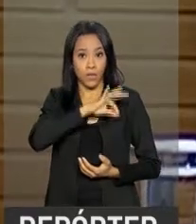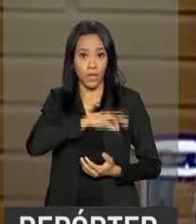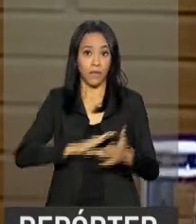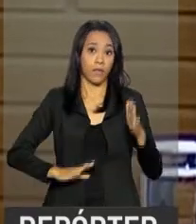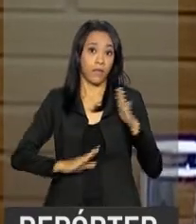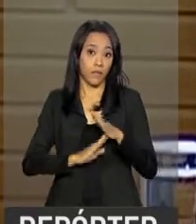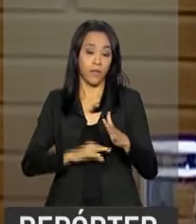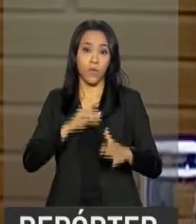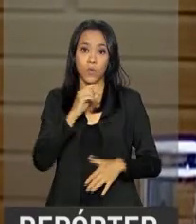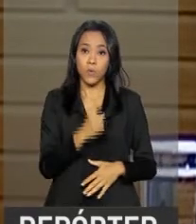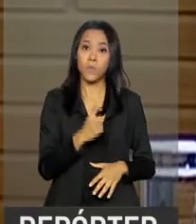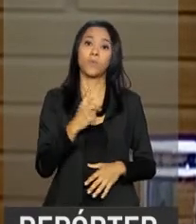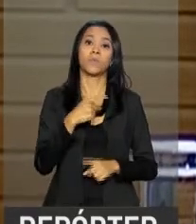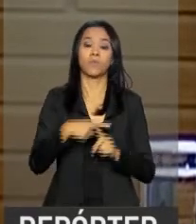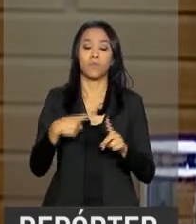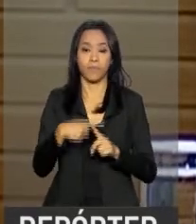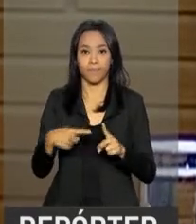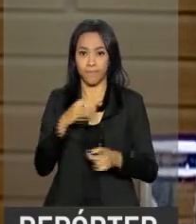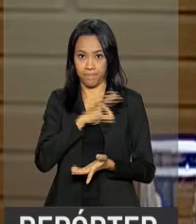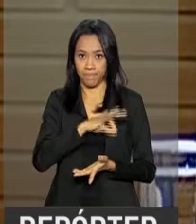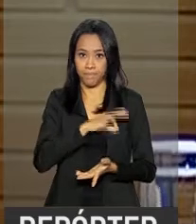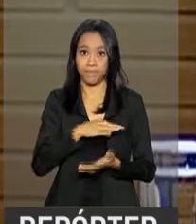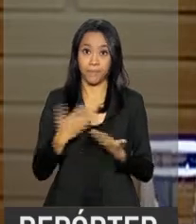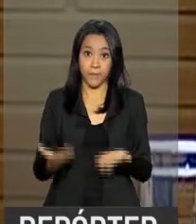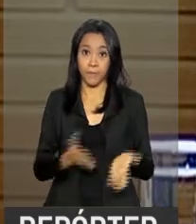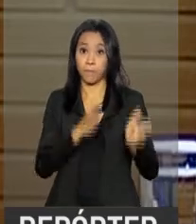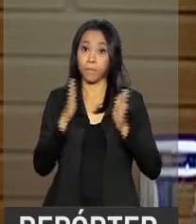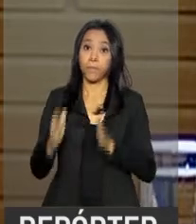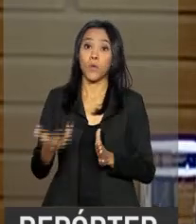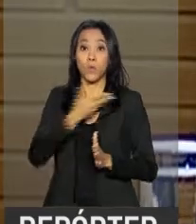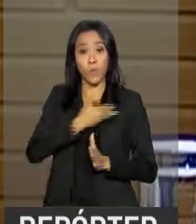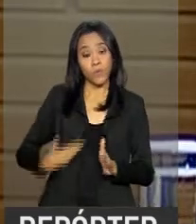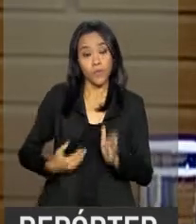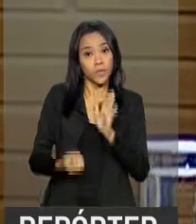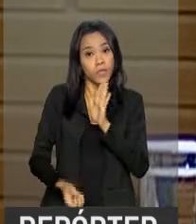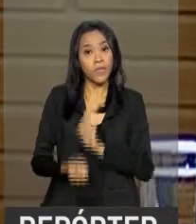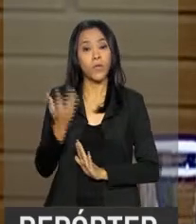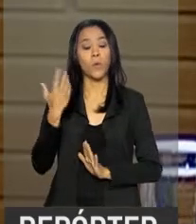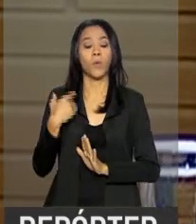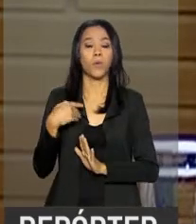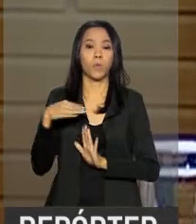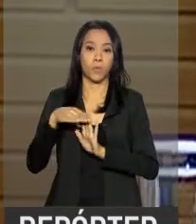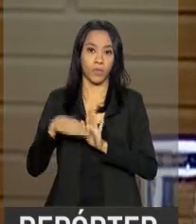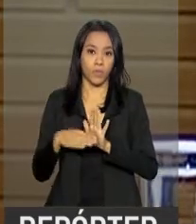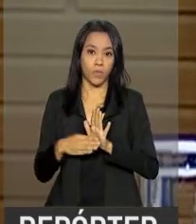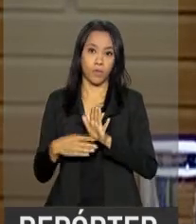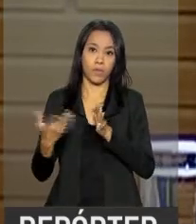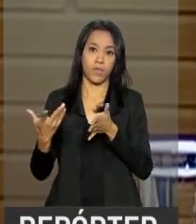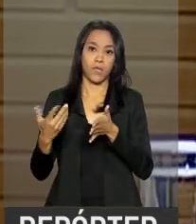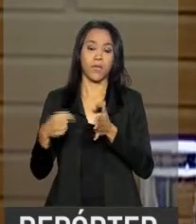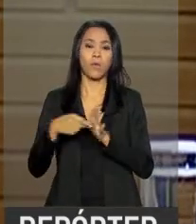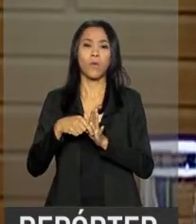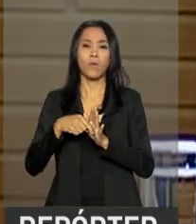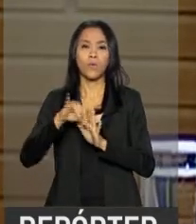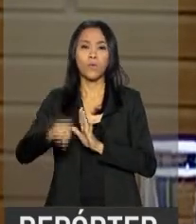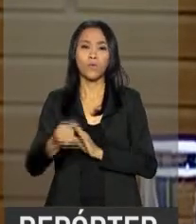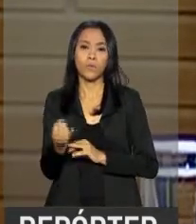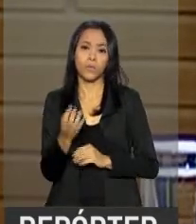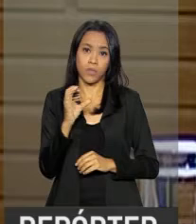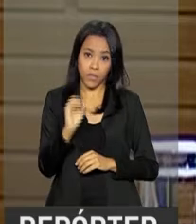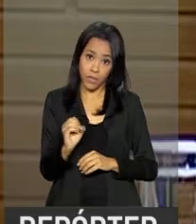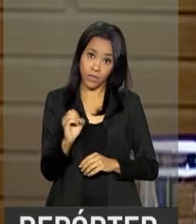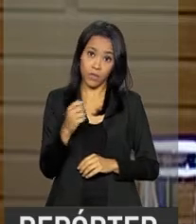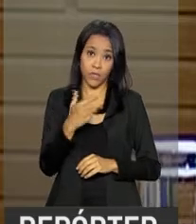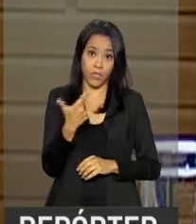até 1,5 salário mínimo. E o governo criou um programa com taxa de juros real zero, com menor risco para a União,